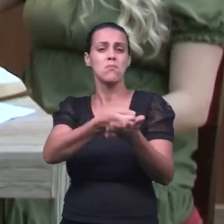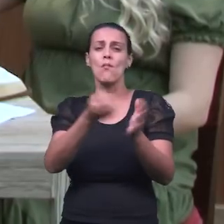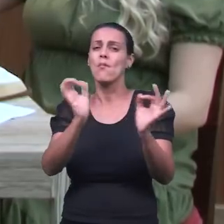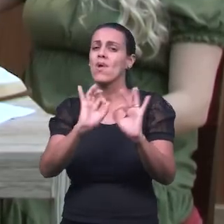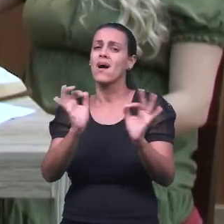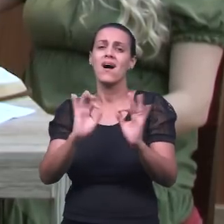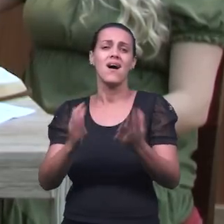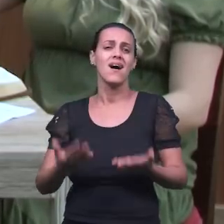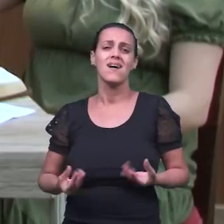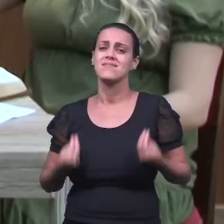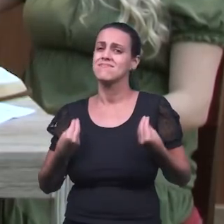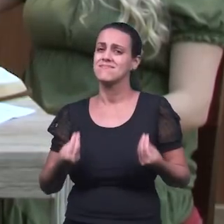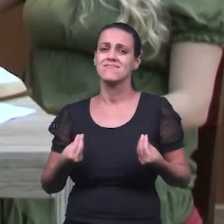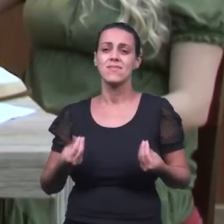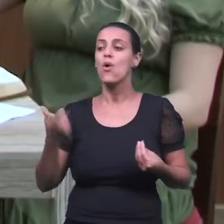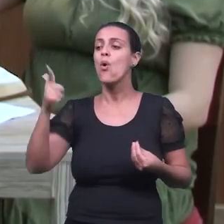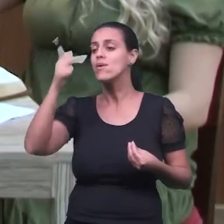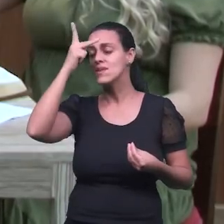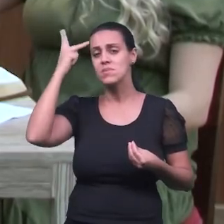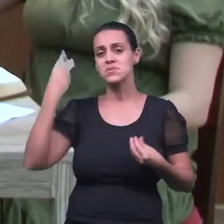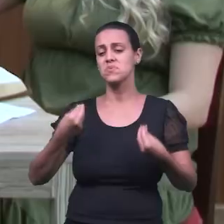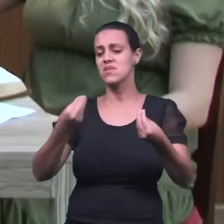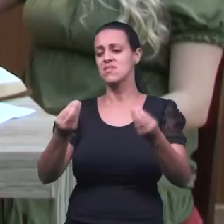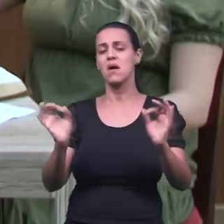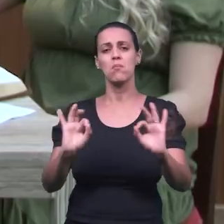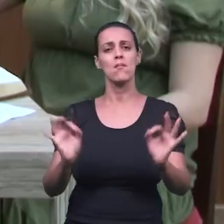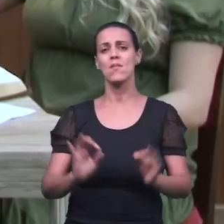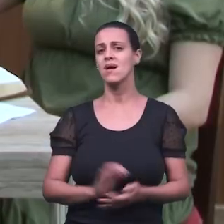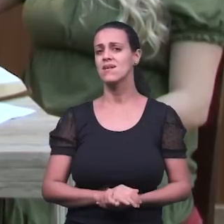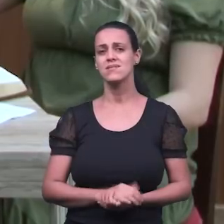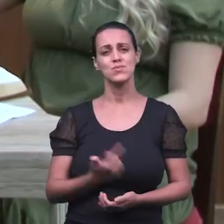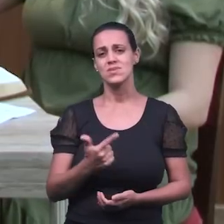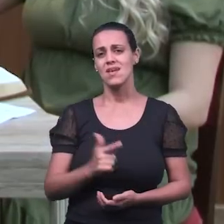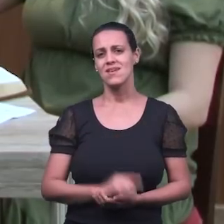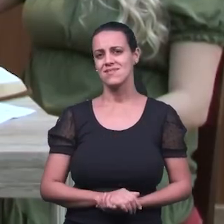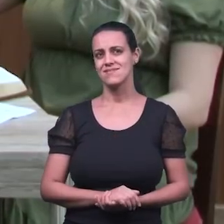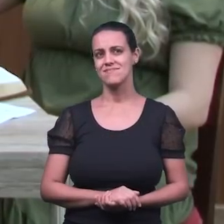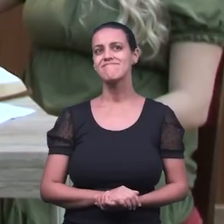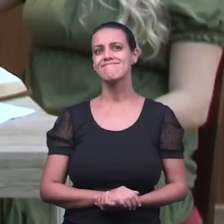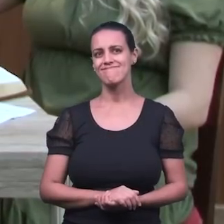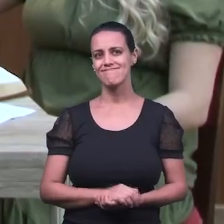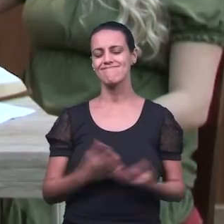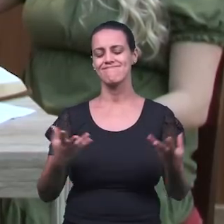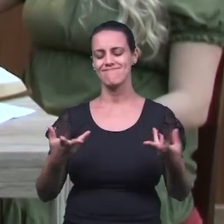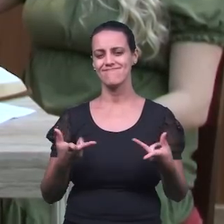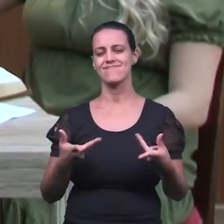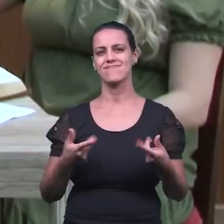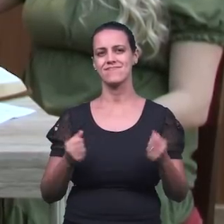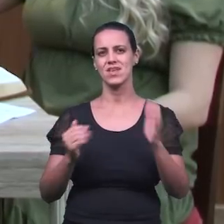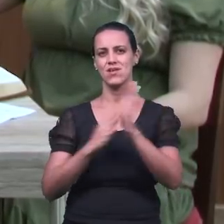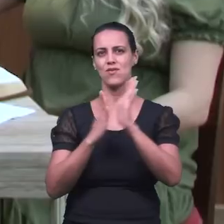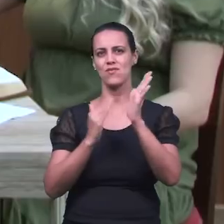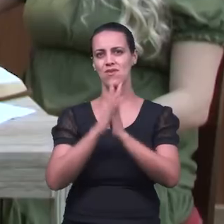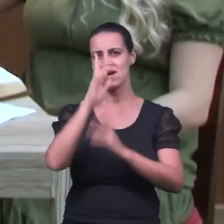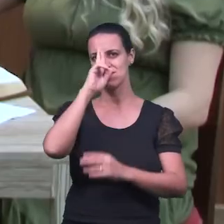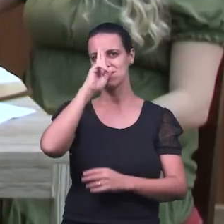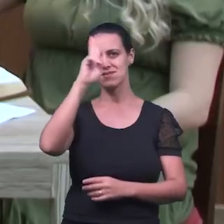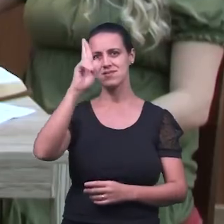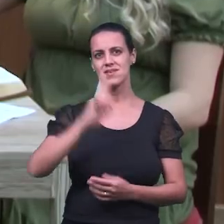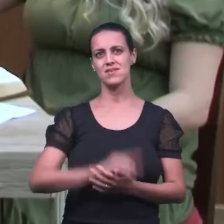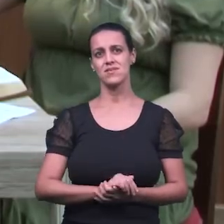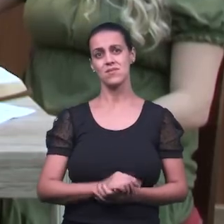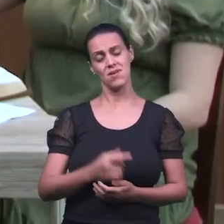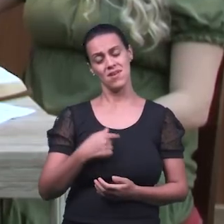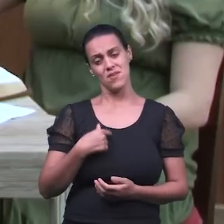e que nenhum outro gostaria de nos dar. Maravilha. Louvado seja o nome do Senhor. Meus irmãos, eu posso me